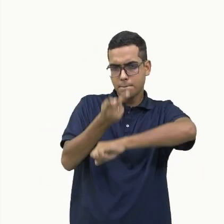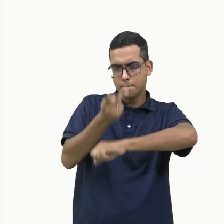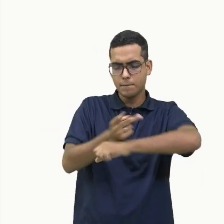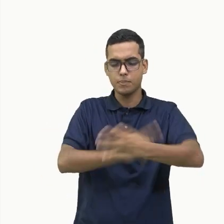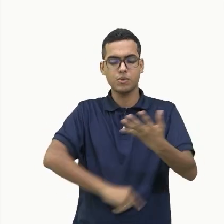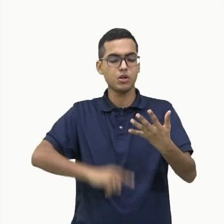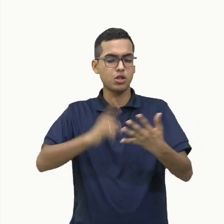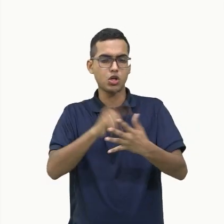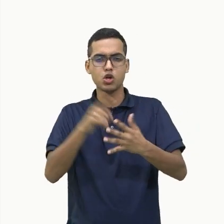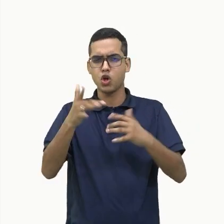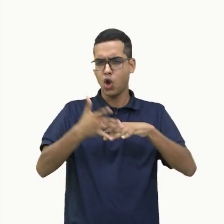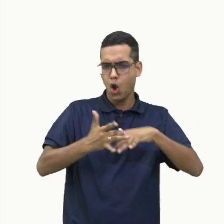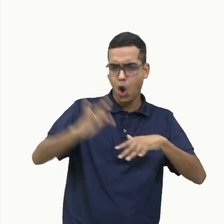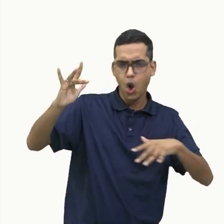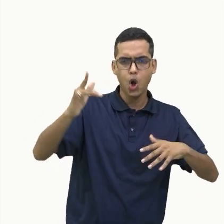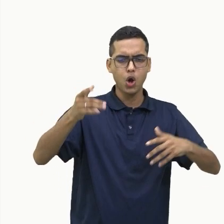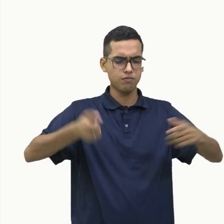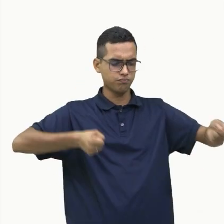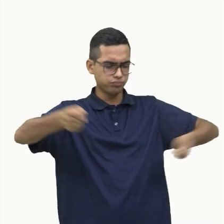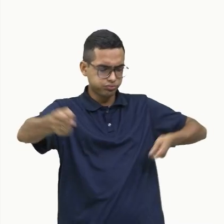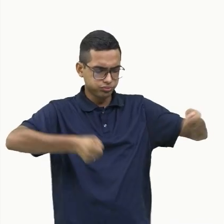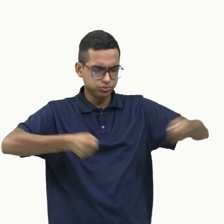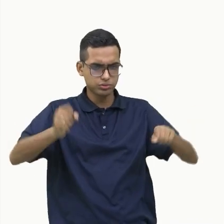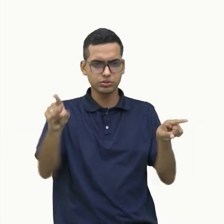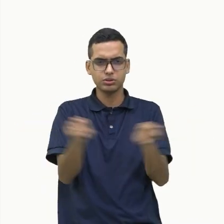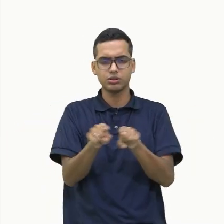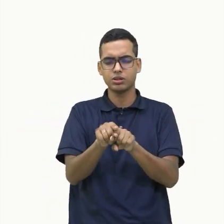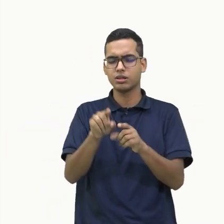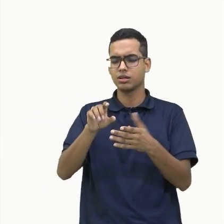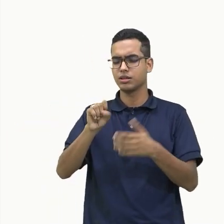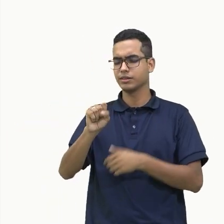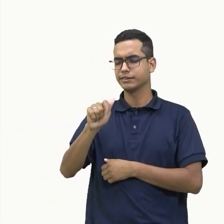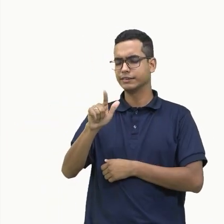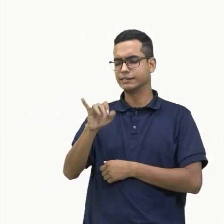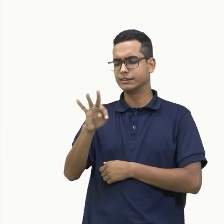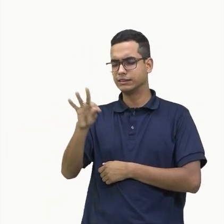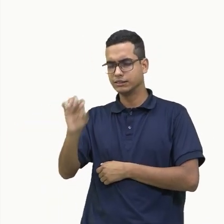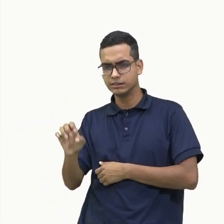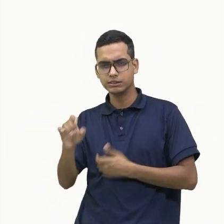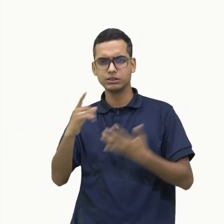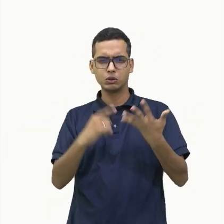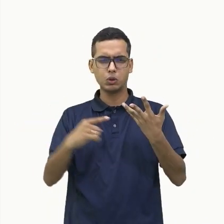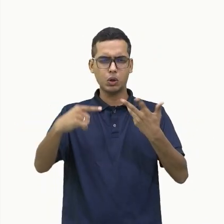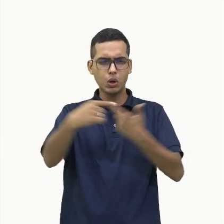a bauxita, a salite e áreas com alta